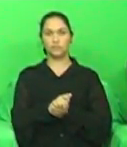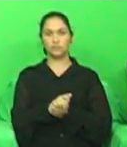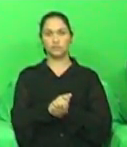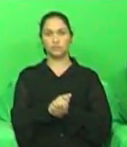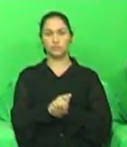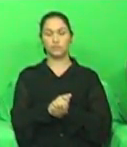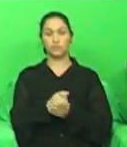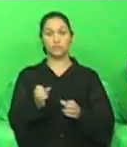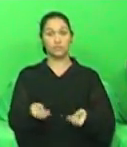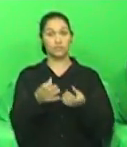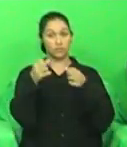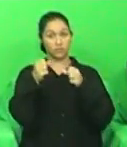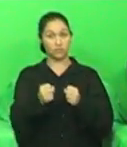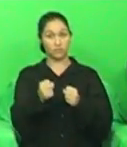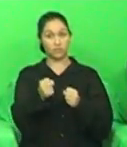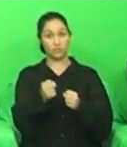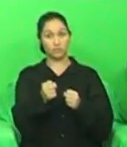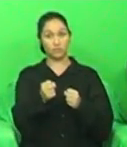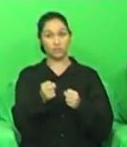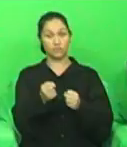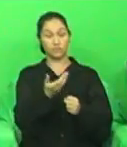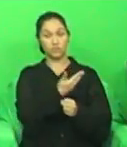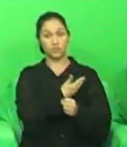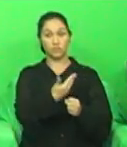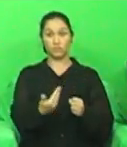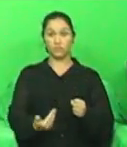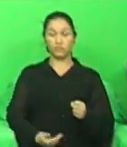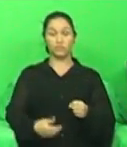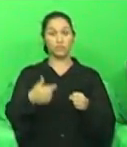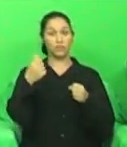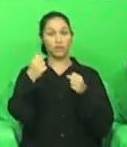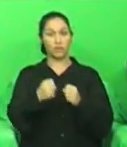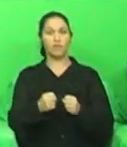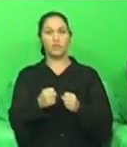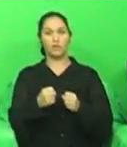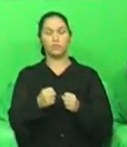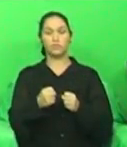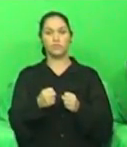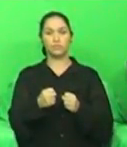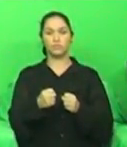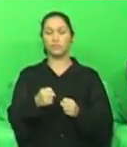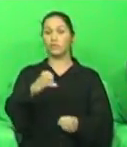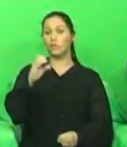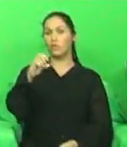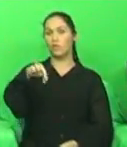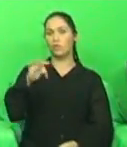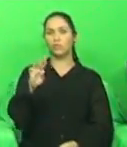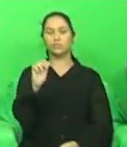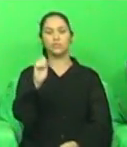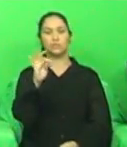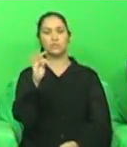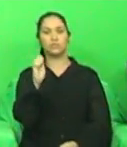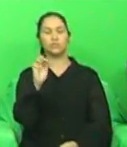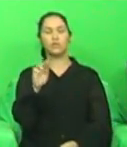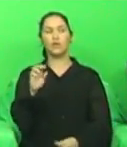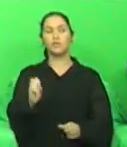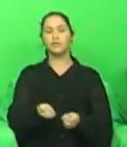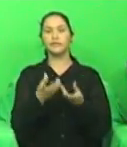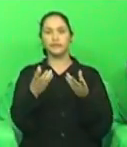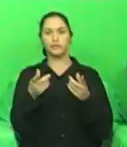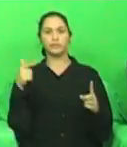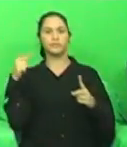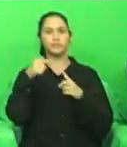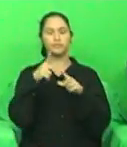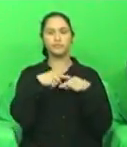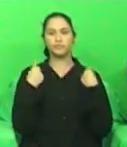o poder público faça as suas contratações então a idéia deste meu discurso é exatamente provocar